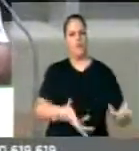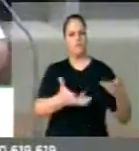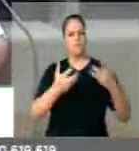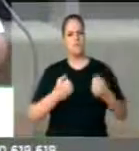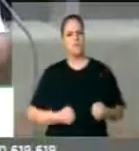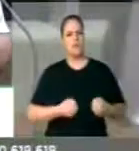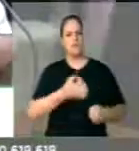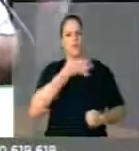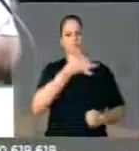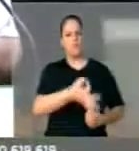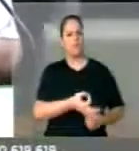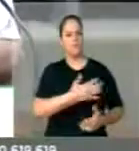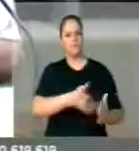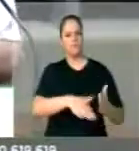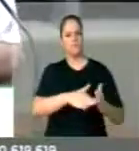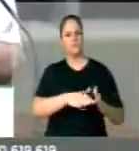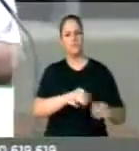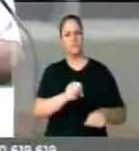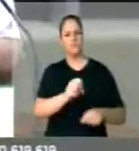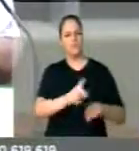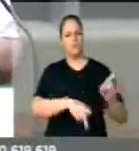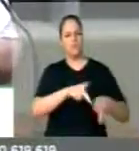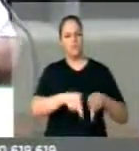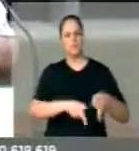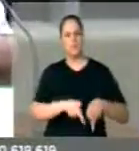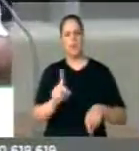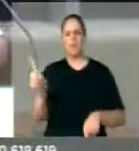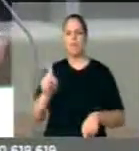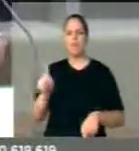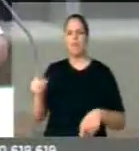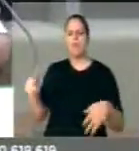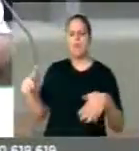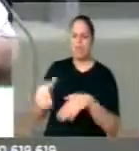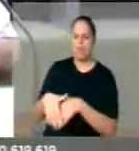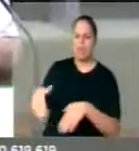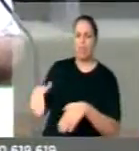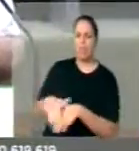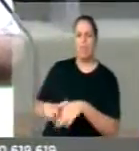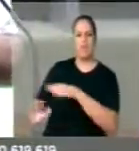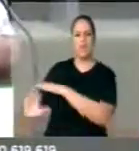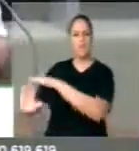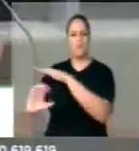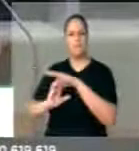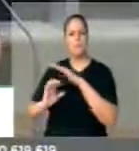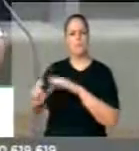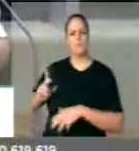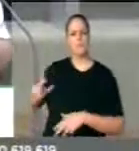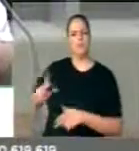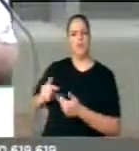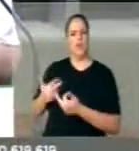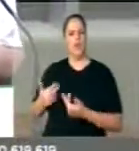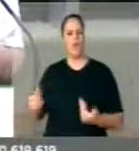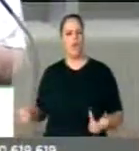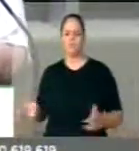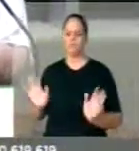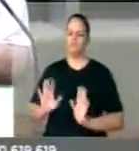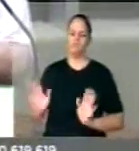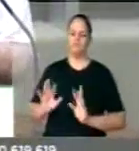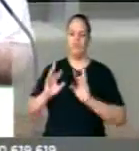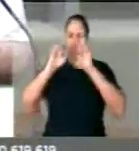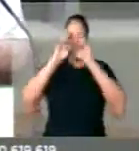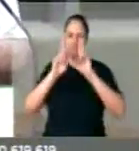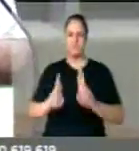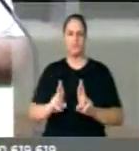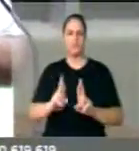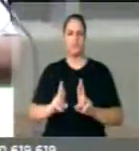social, não servir aos interesses corporativos dos parlamentares, em respeito à função institucional